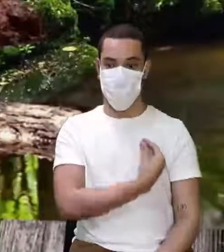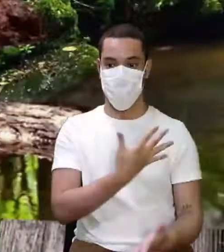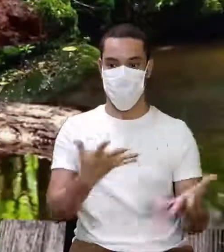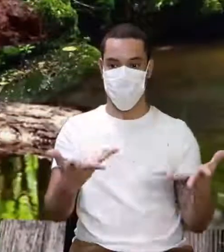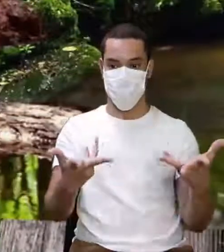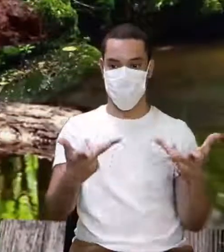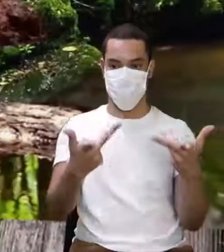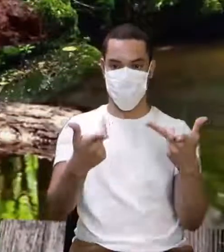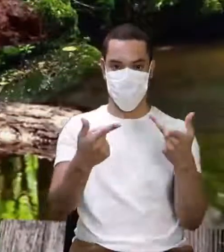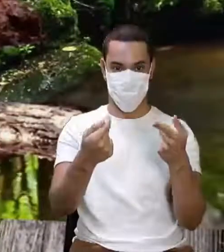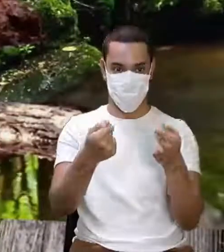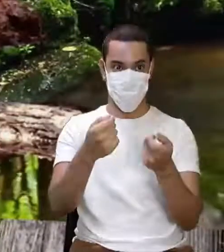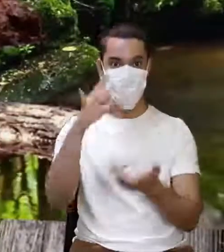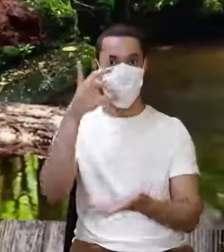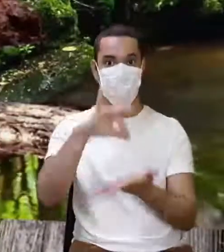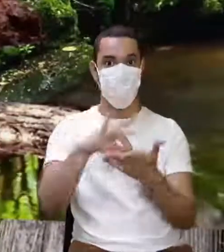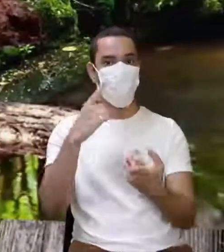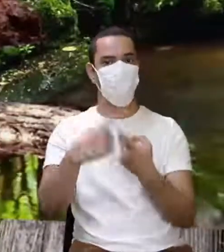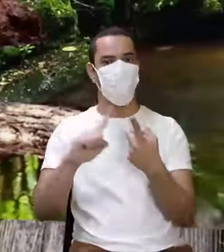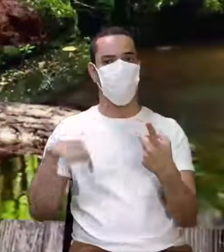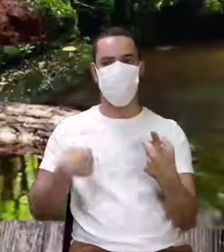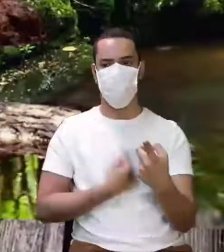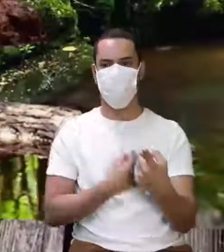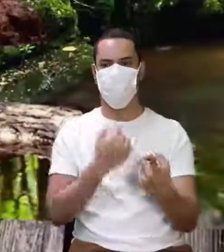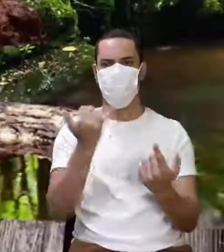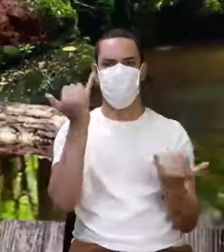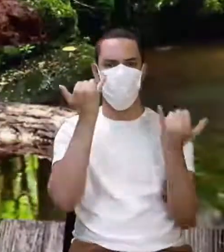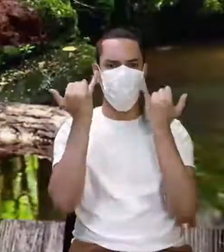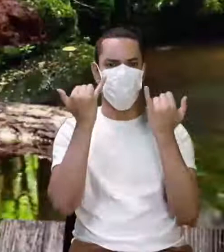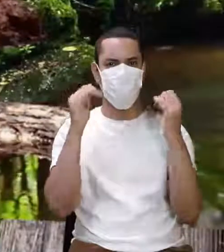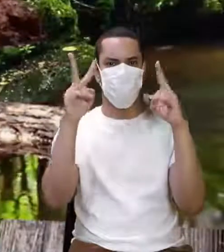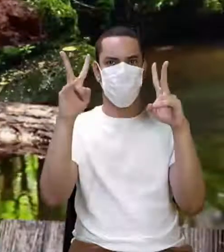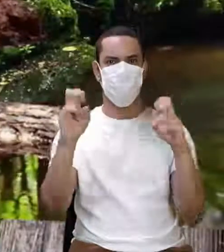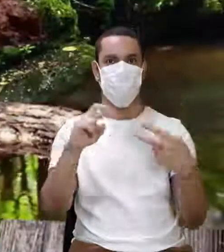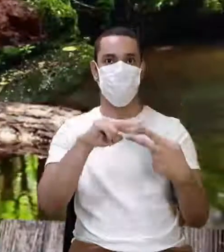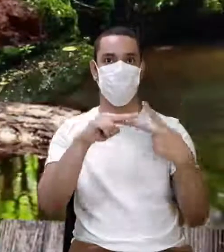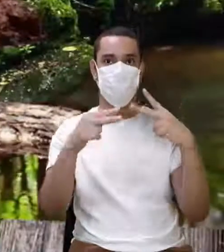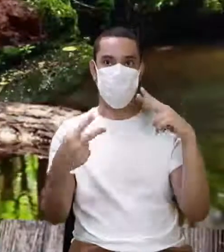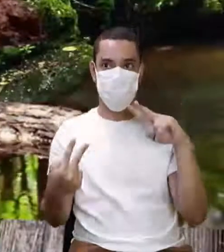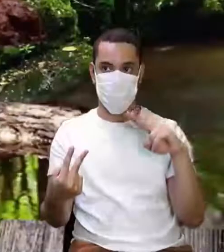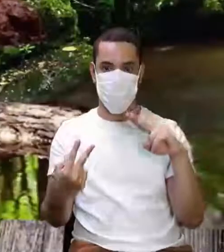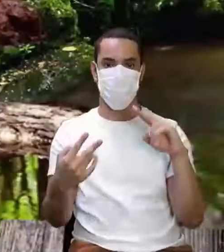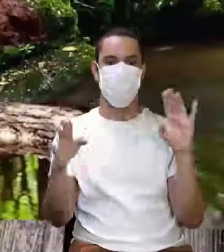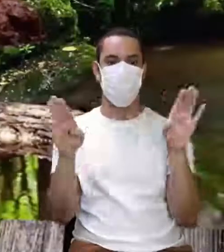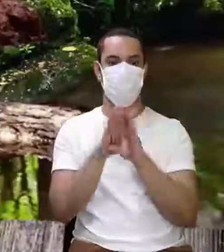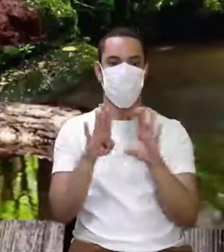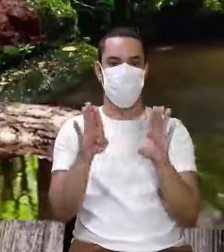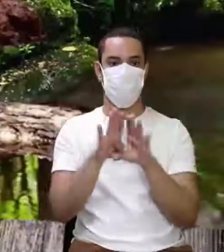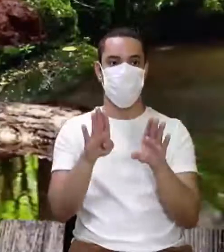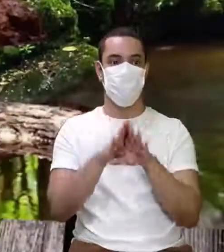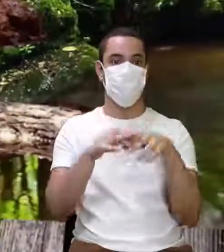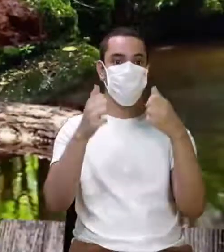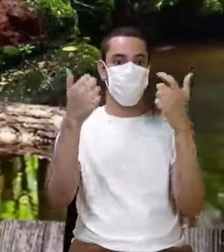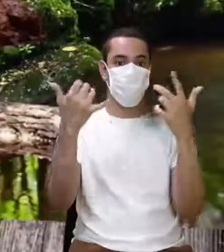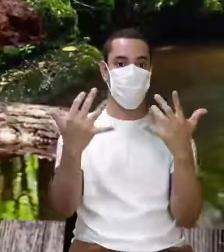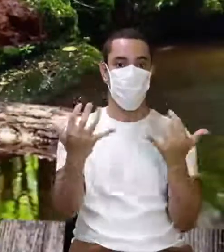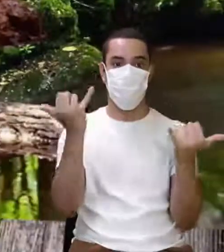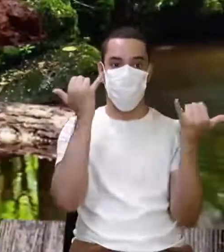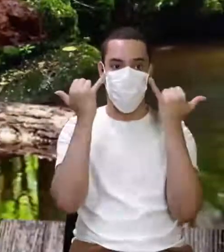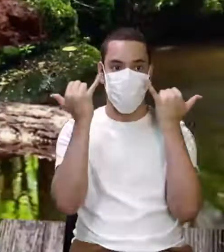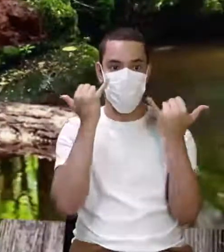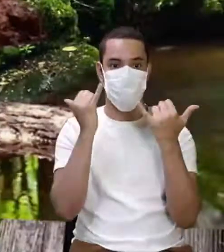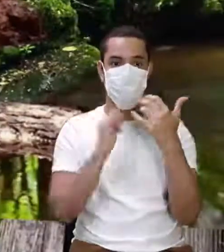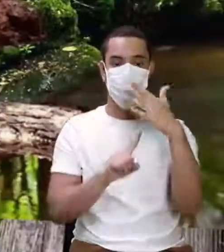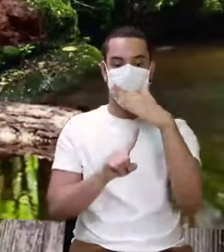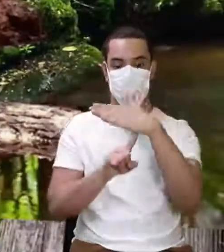É verdade, porque a gente viu tantas informações sobre genéticas na unidade 1. A gente falou de tantas informações agora na